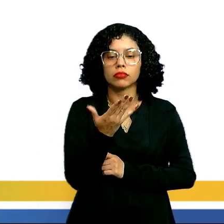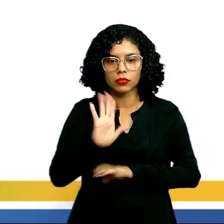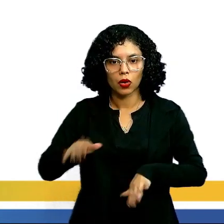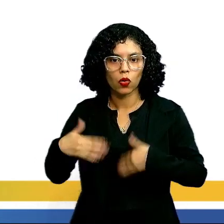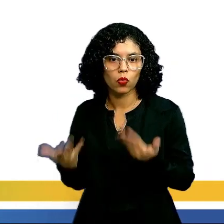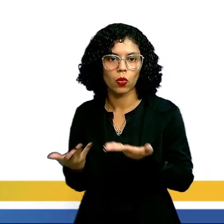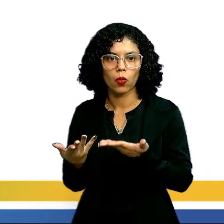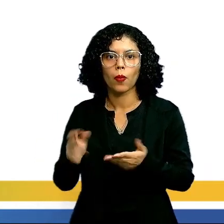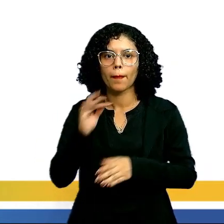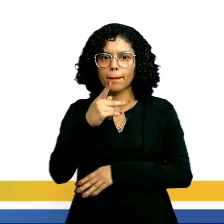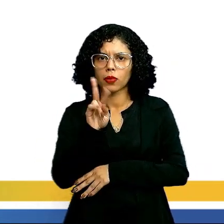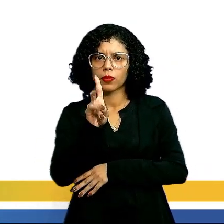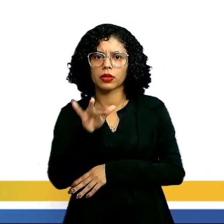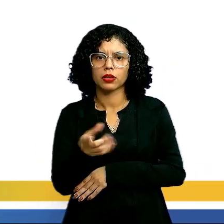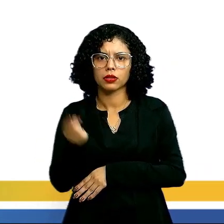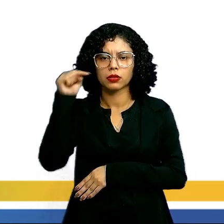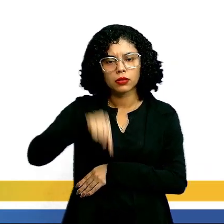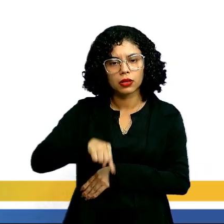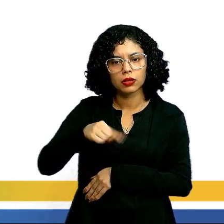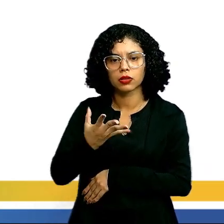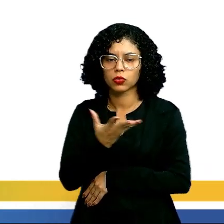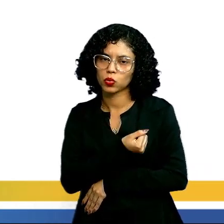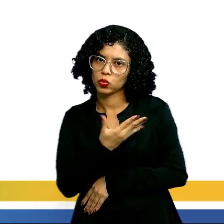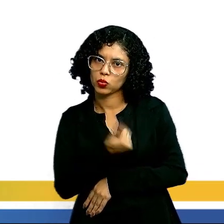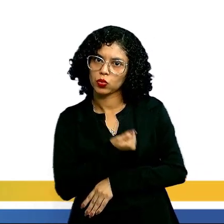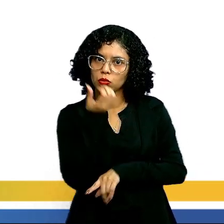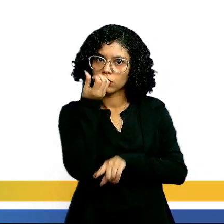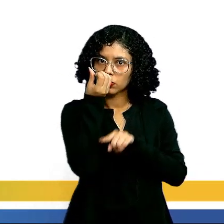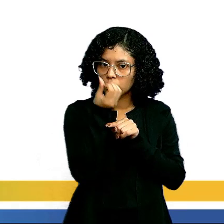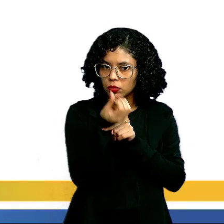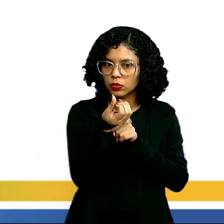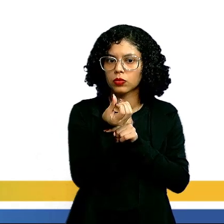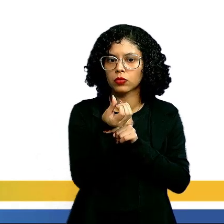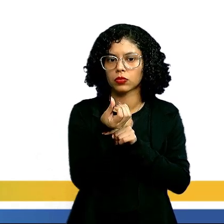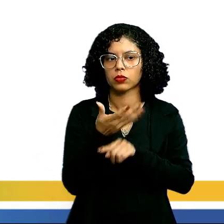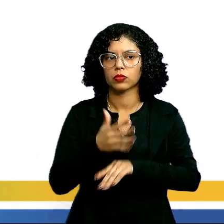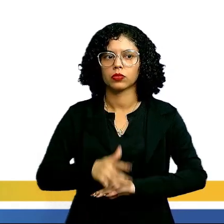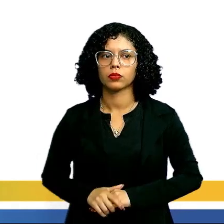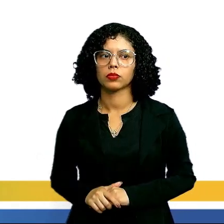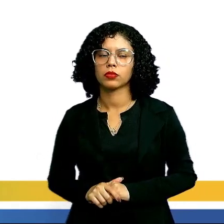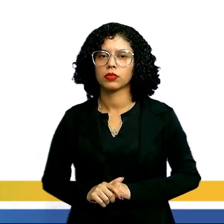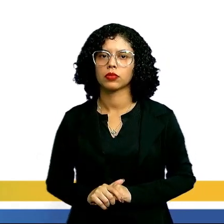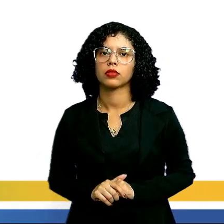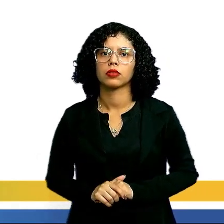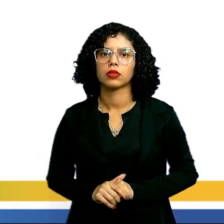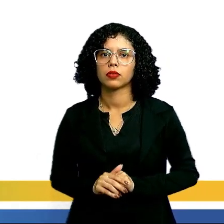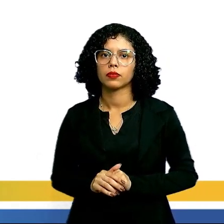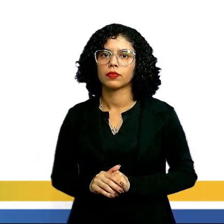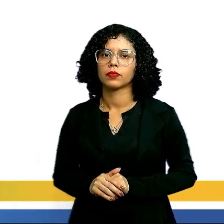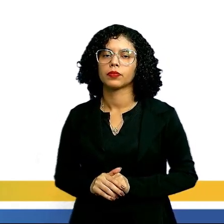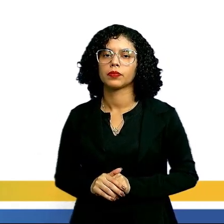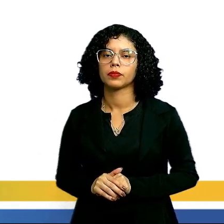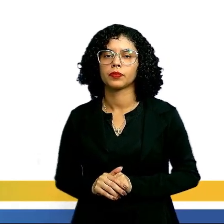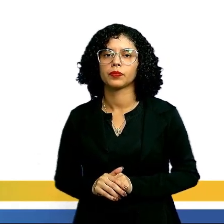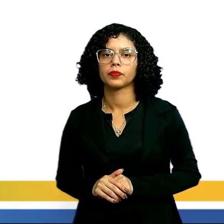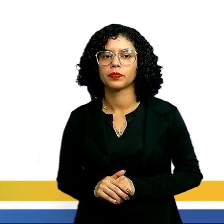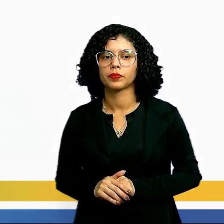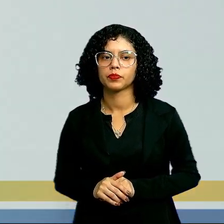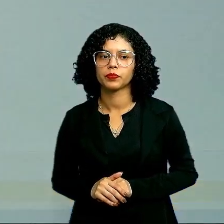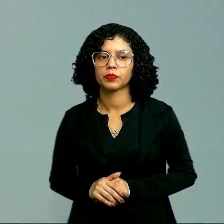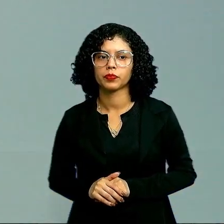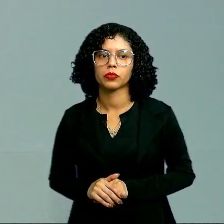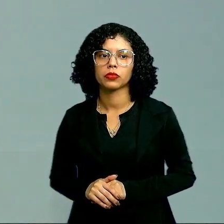qual a probabilidade, tá, de ele cair com um número 6 virado para